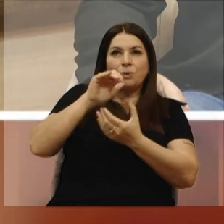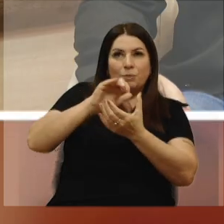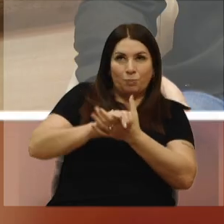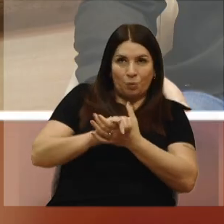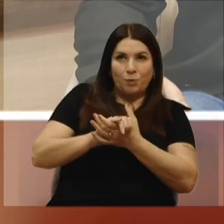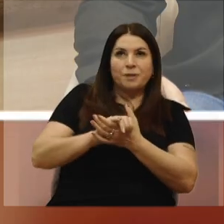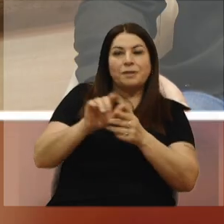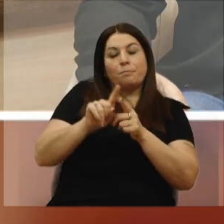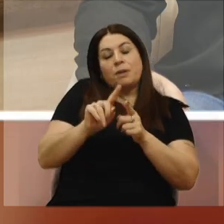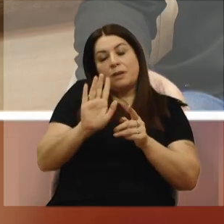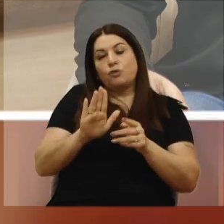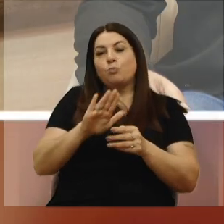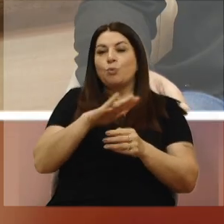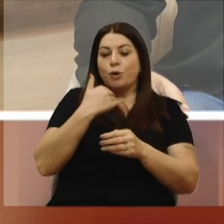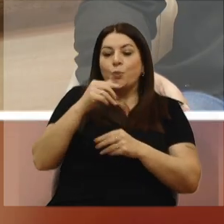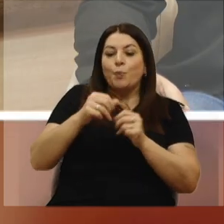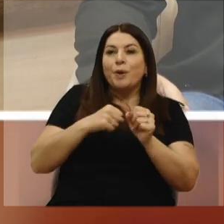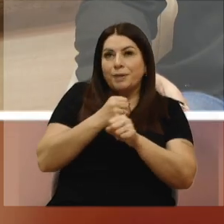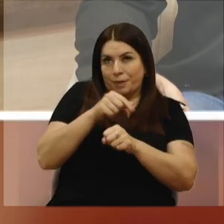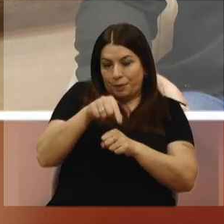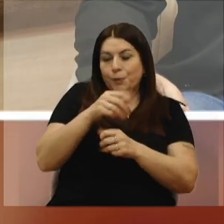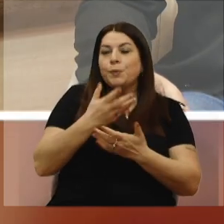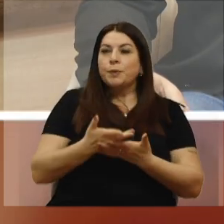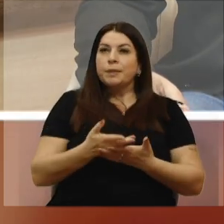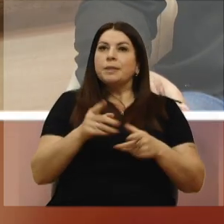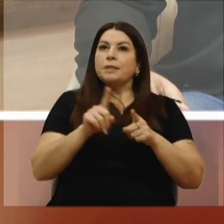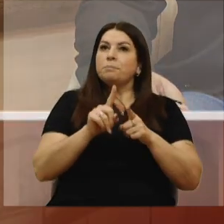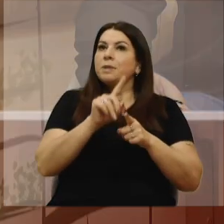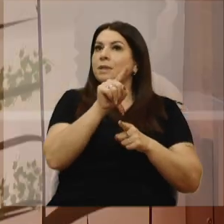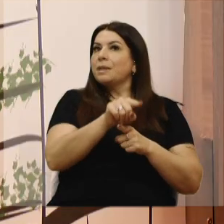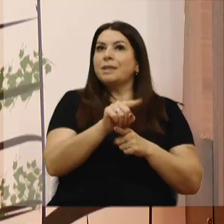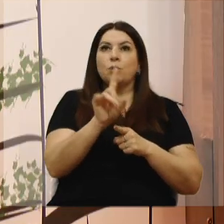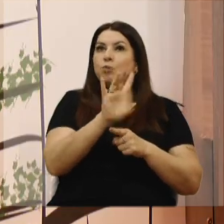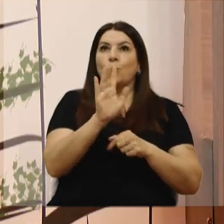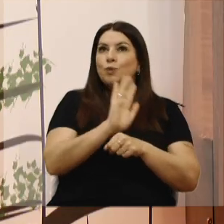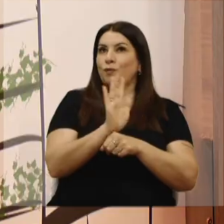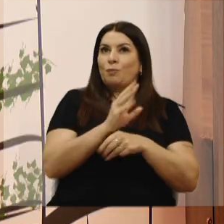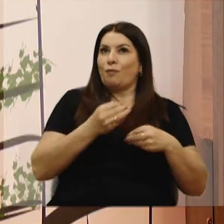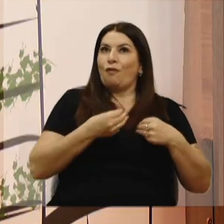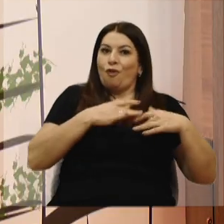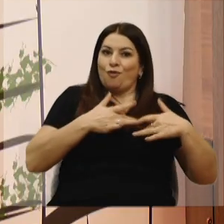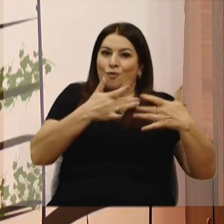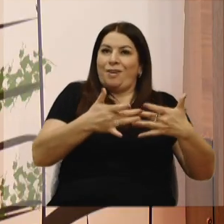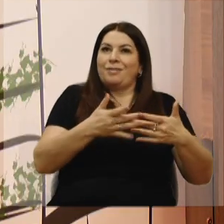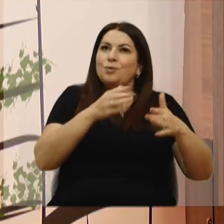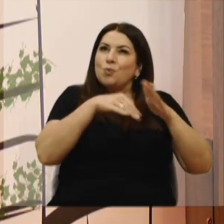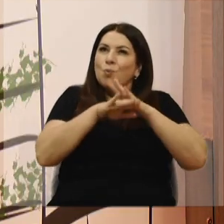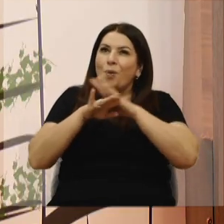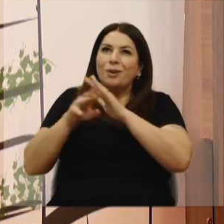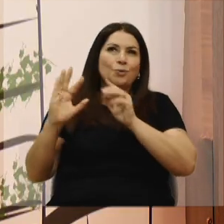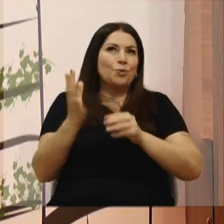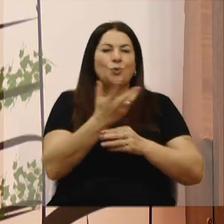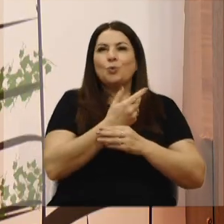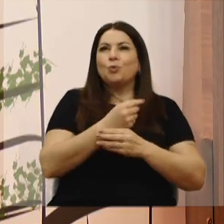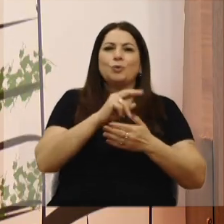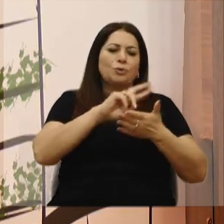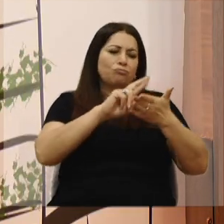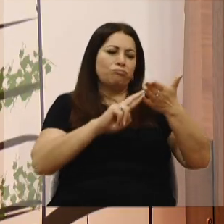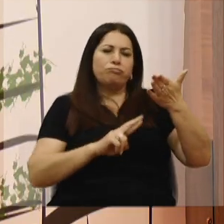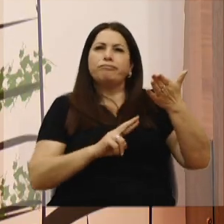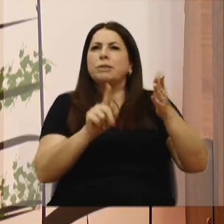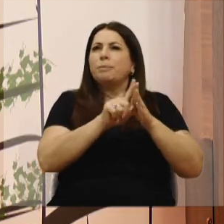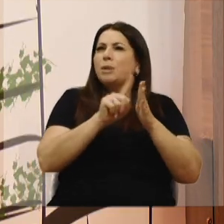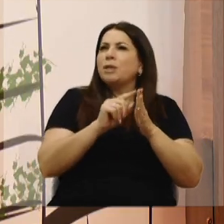pela esposa Neuza Michelin, que felizmente nos deixou esse ano a propósito, mas não só os filmes foram doados, eles doaram também todos